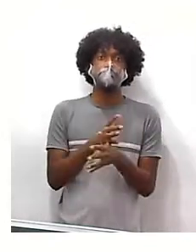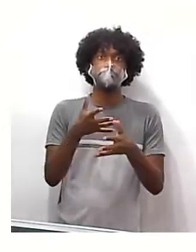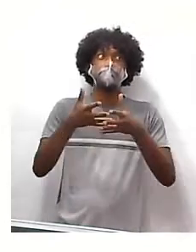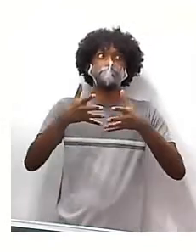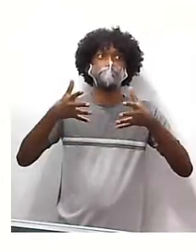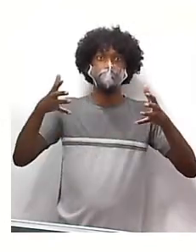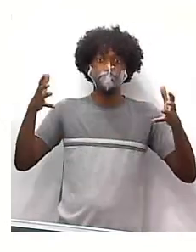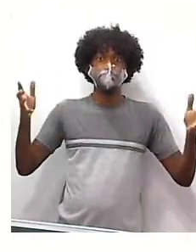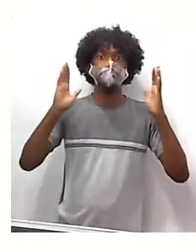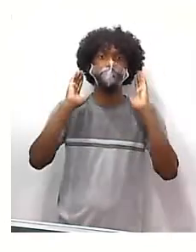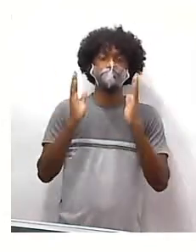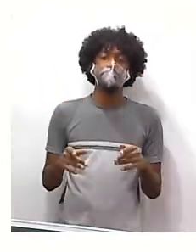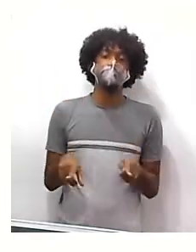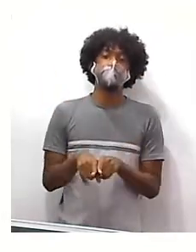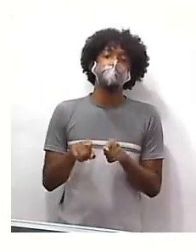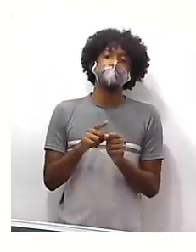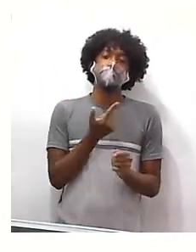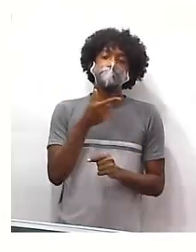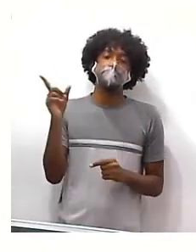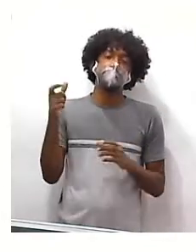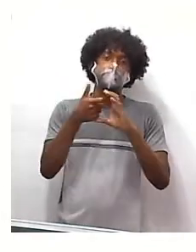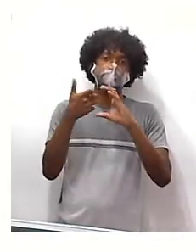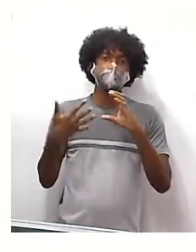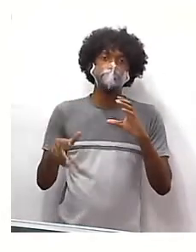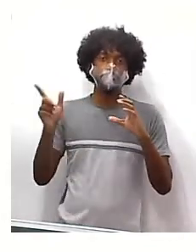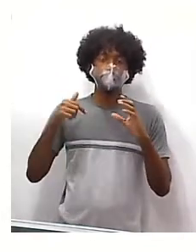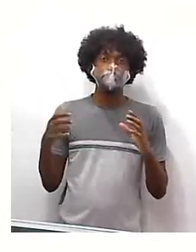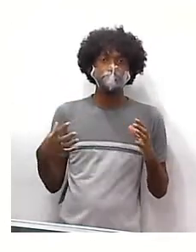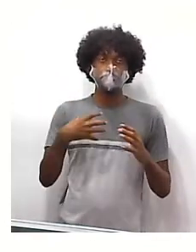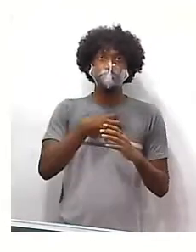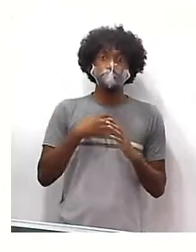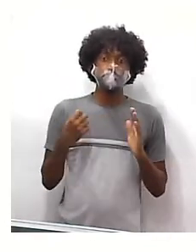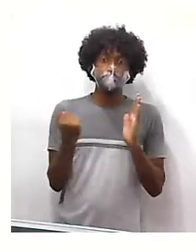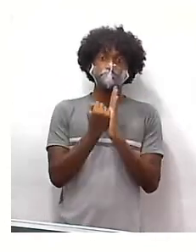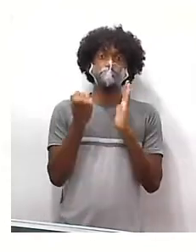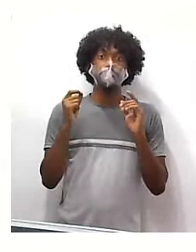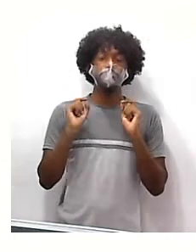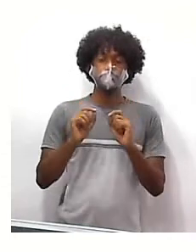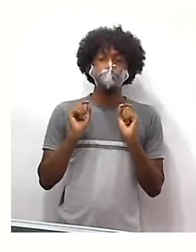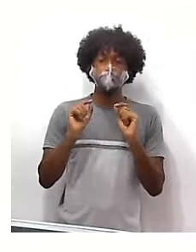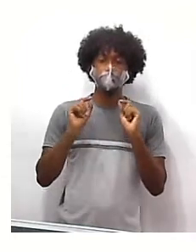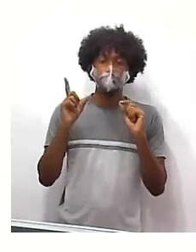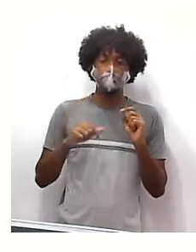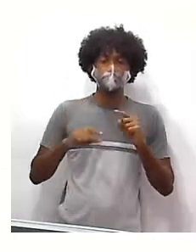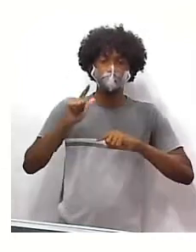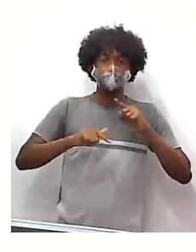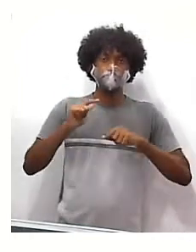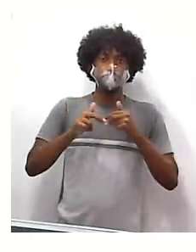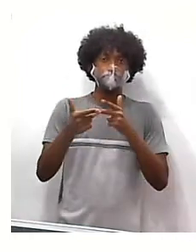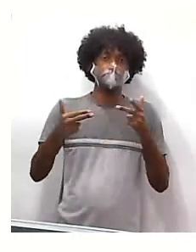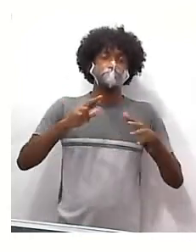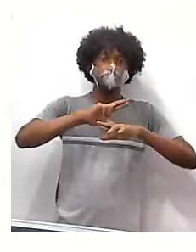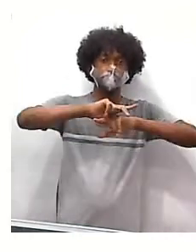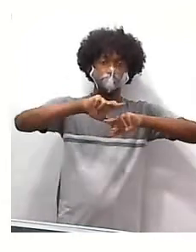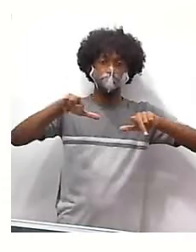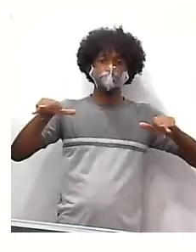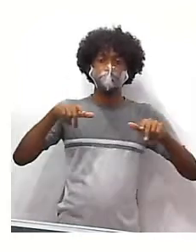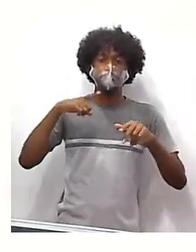territorial, a outra característica que ela impressiona é a sua biodiversidade. Que na